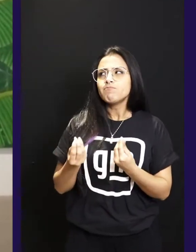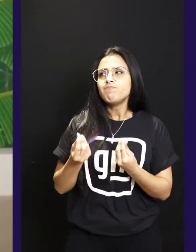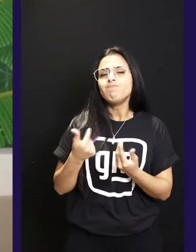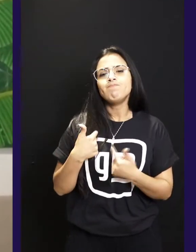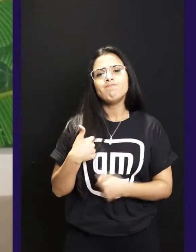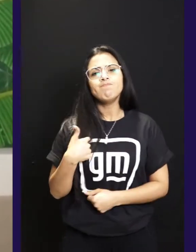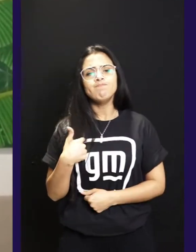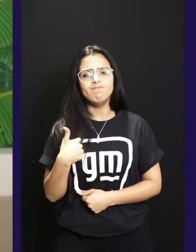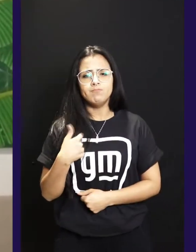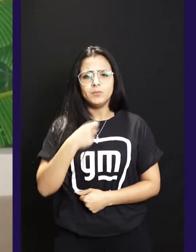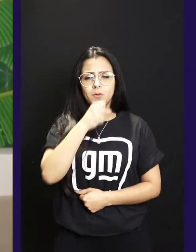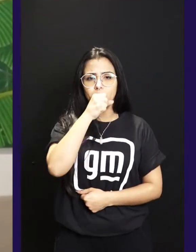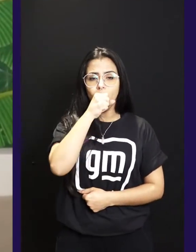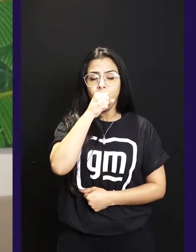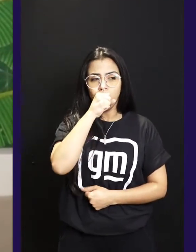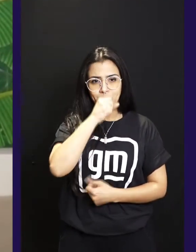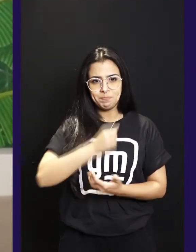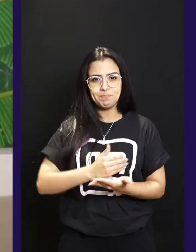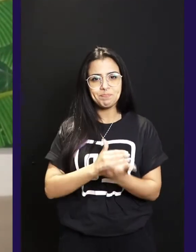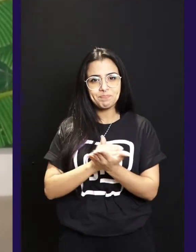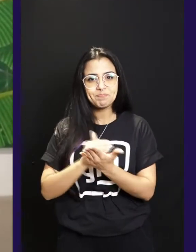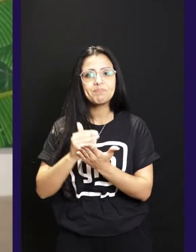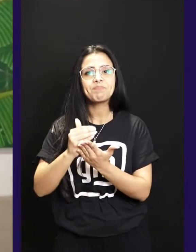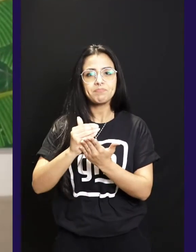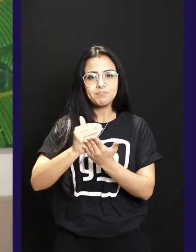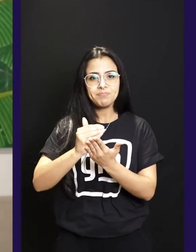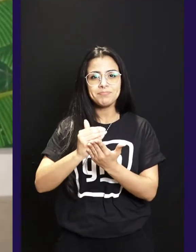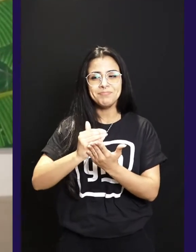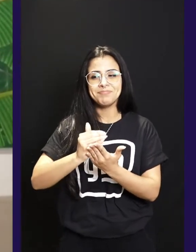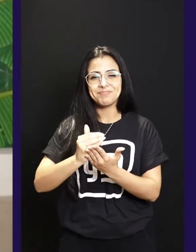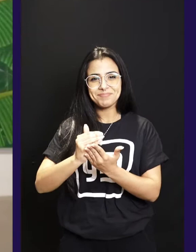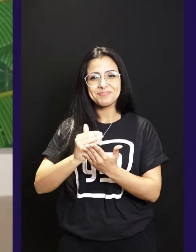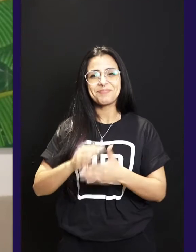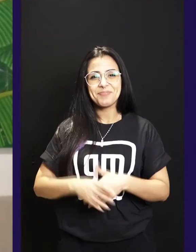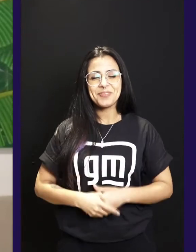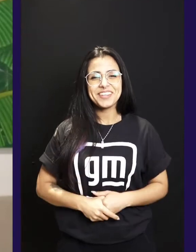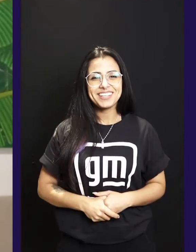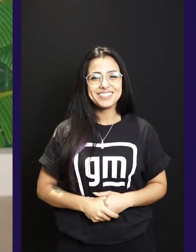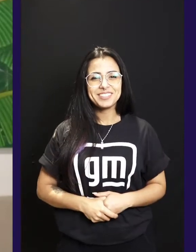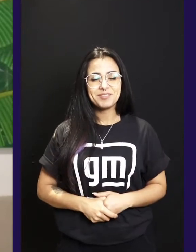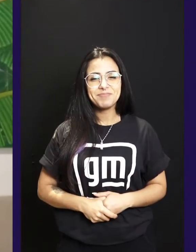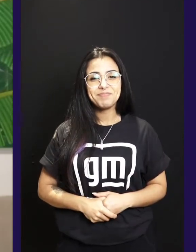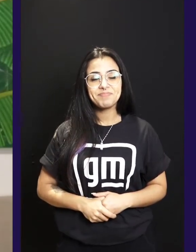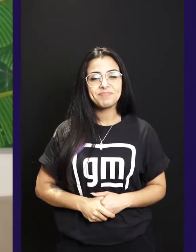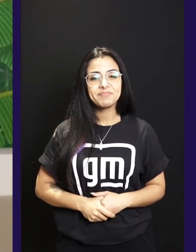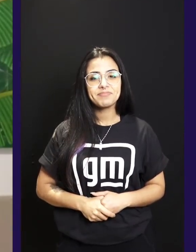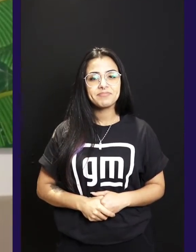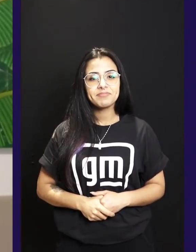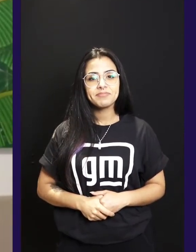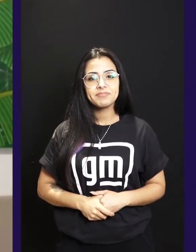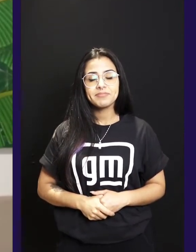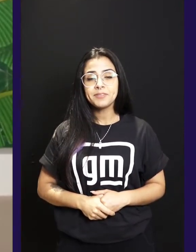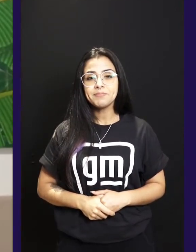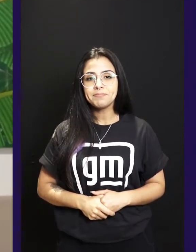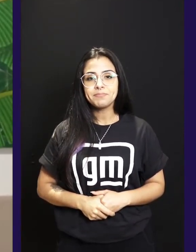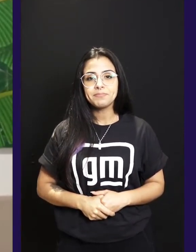poucos recursos que eu tinha, sabe? Eu não tinha dinheiro, eu não tinha visibilidade, não tinha nada. Eu criei isso